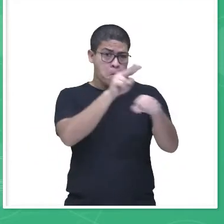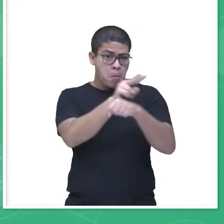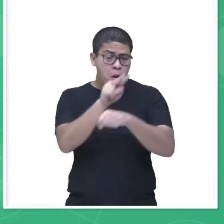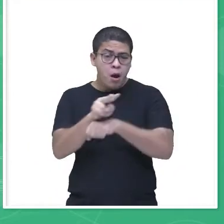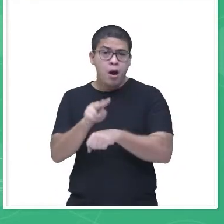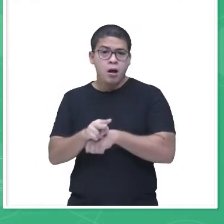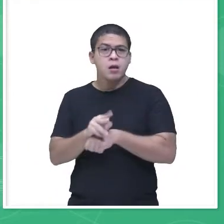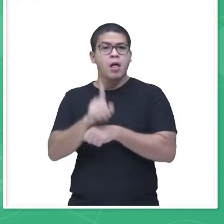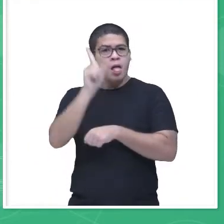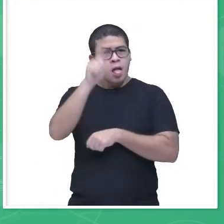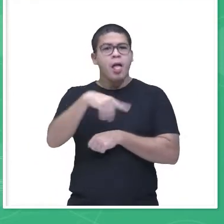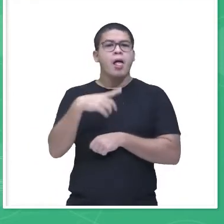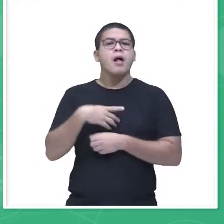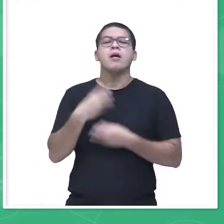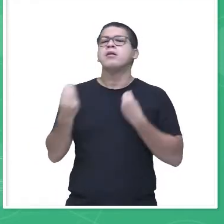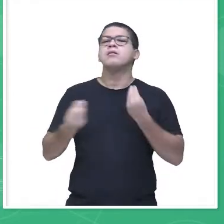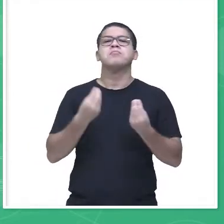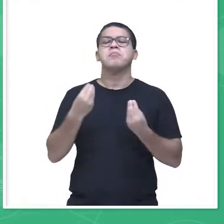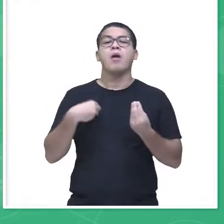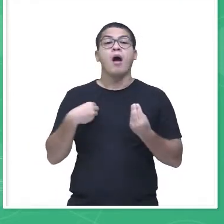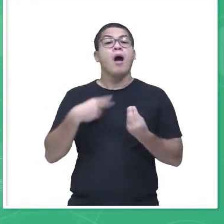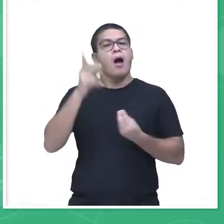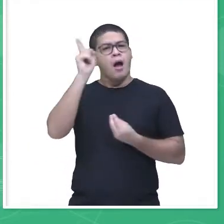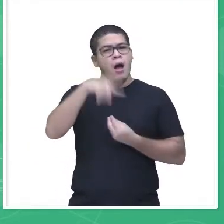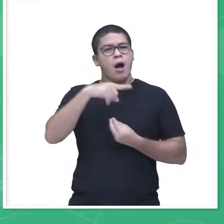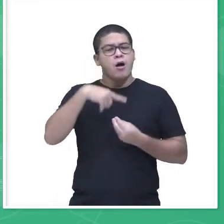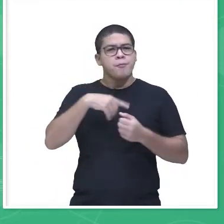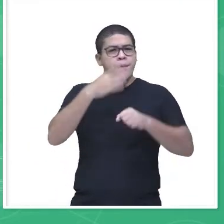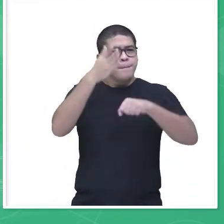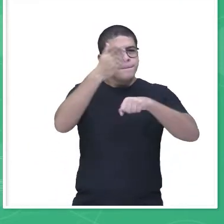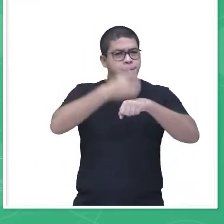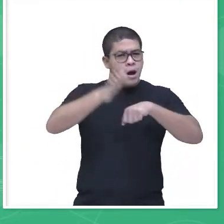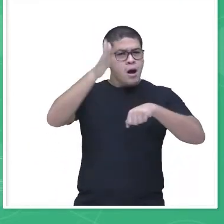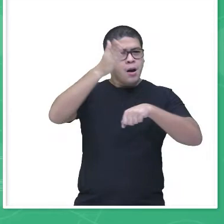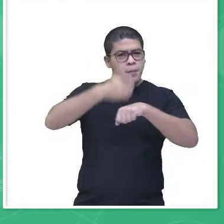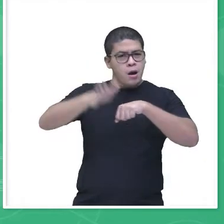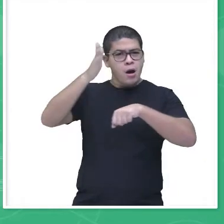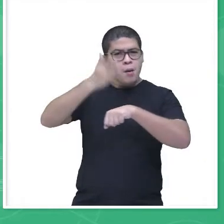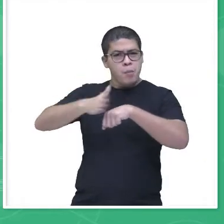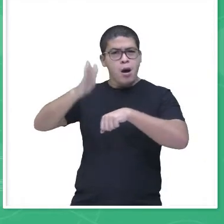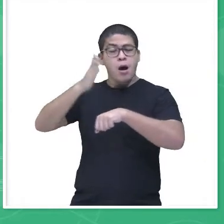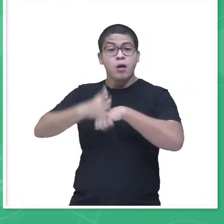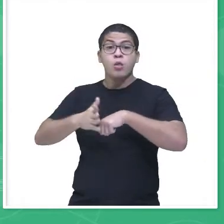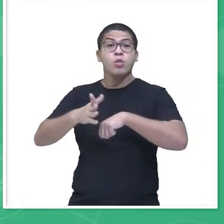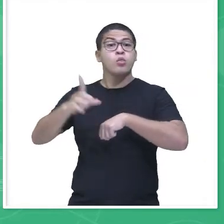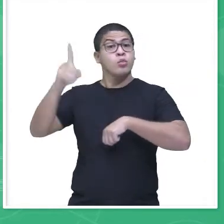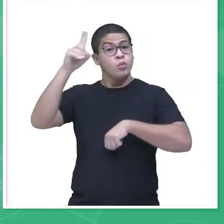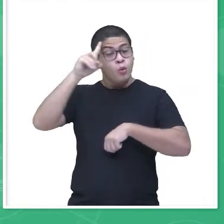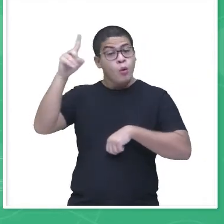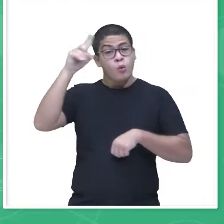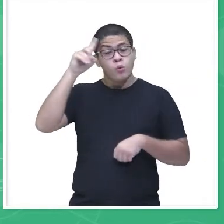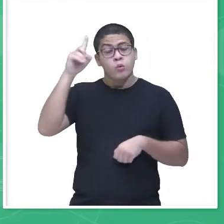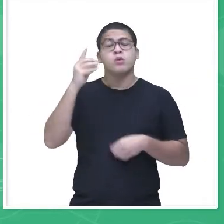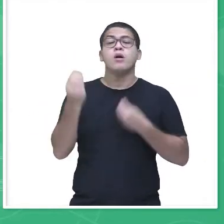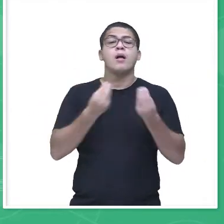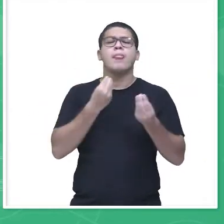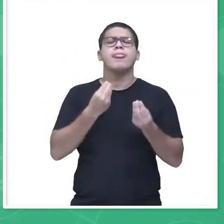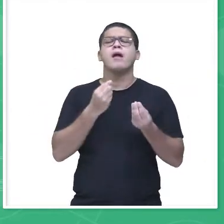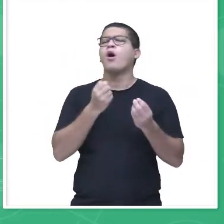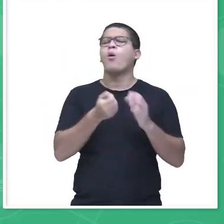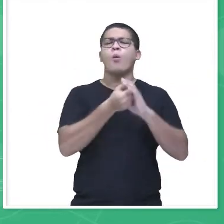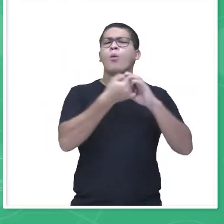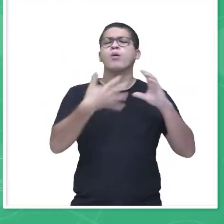uma prática de uso constante de elementos ou atos que causem benefícios para os seres